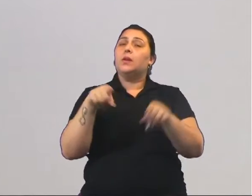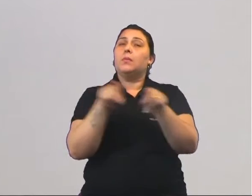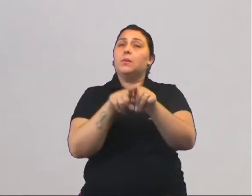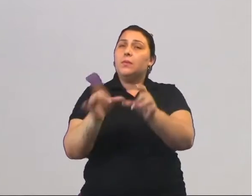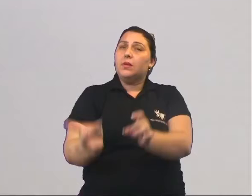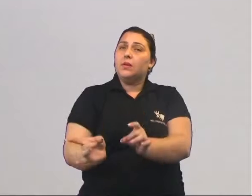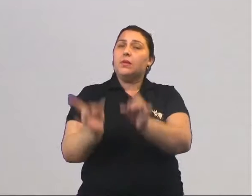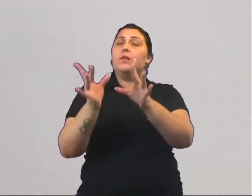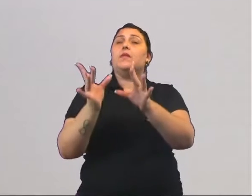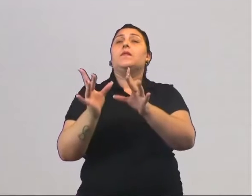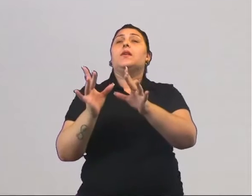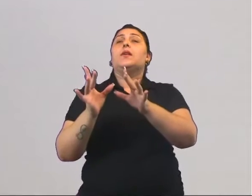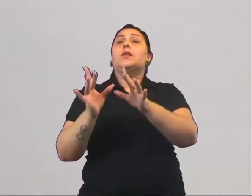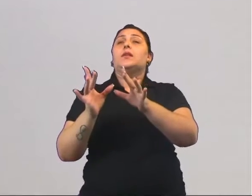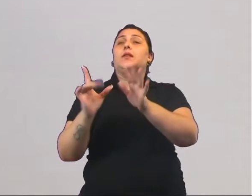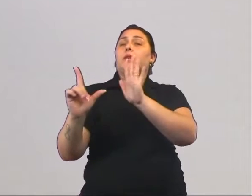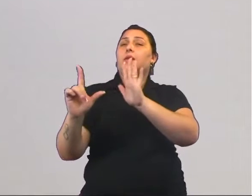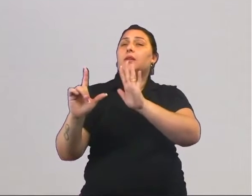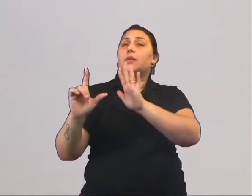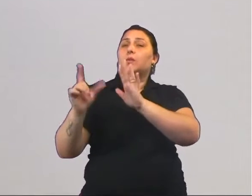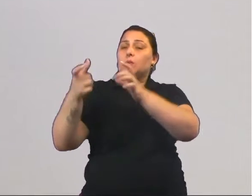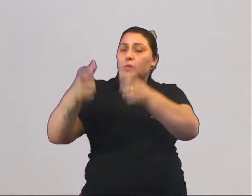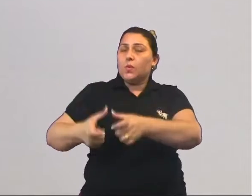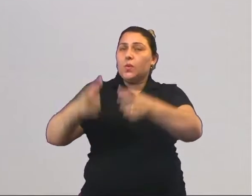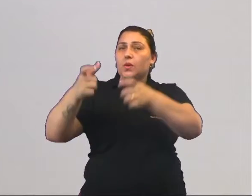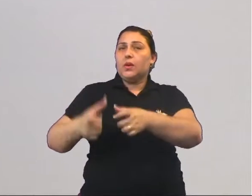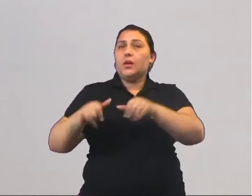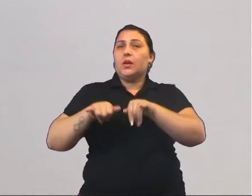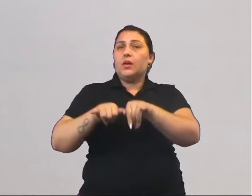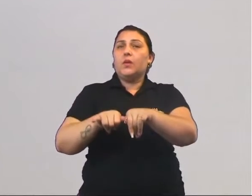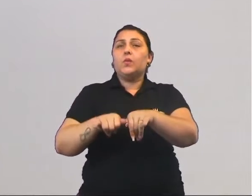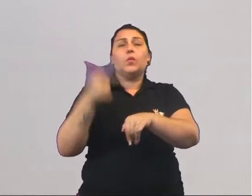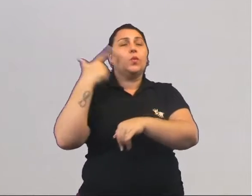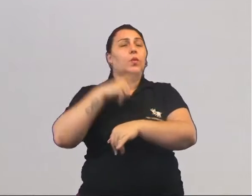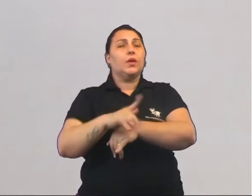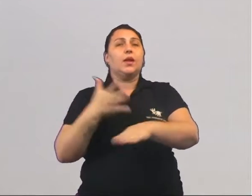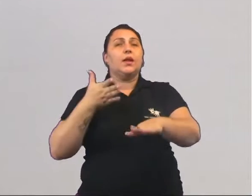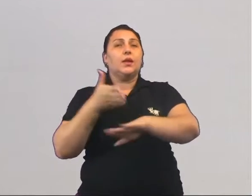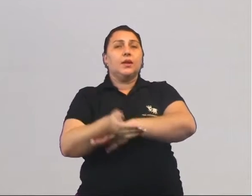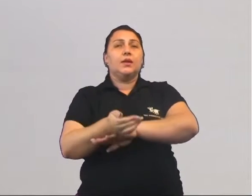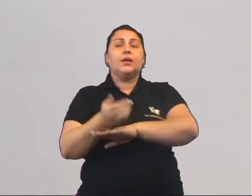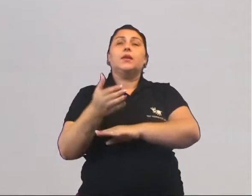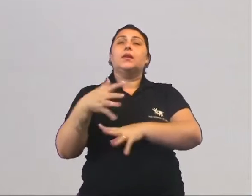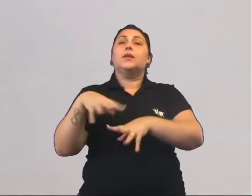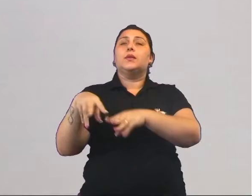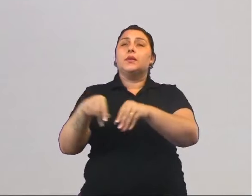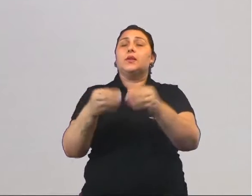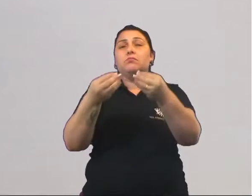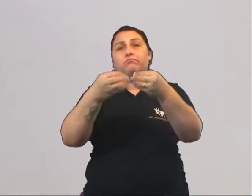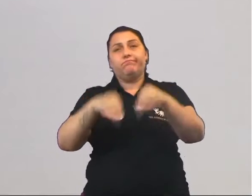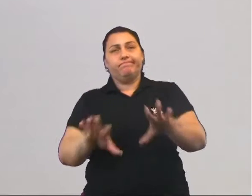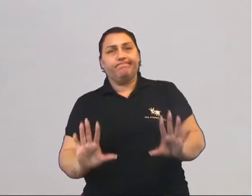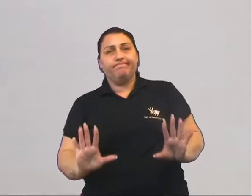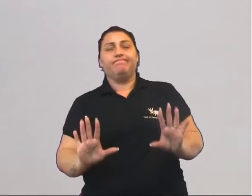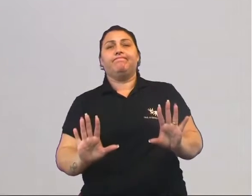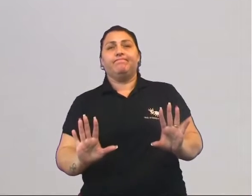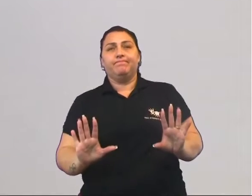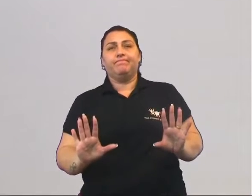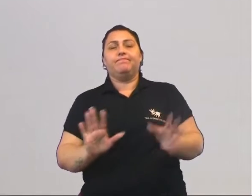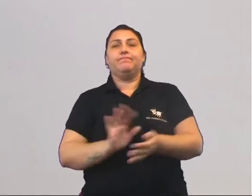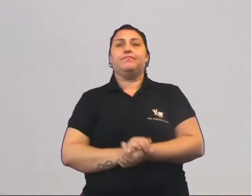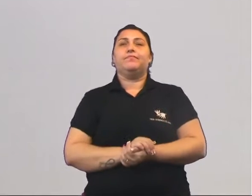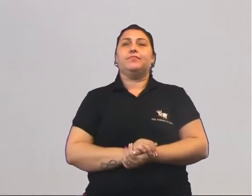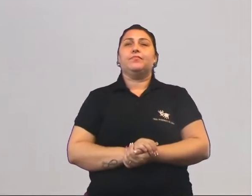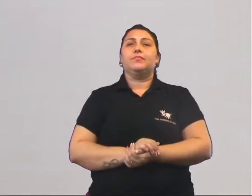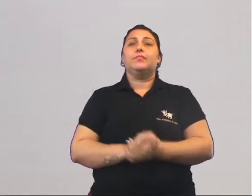para vender no mercado local. E quando eles não conseguem ter acesso a essas terras, eles são prejudicados nessa questão.